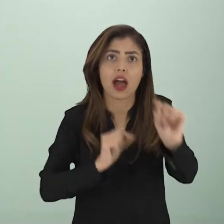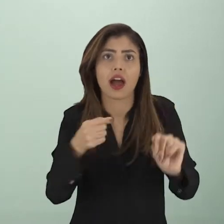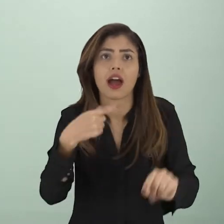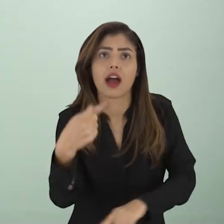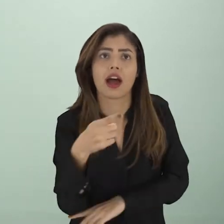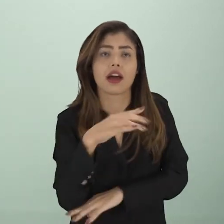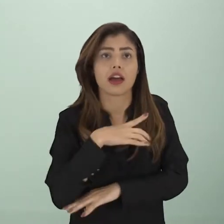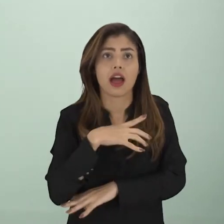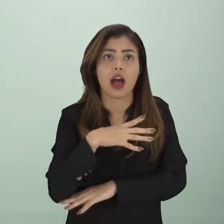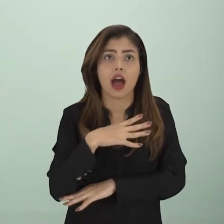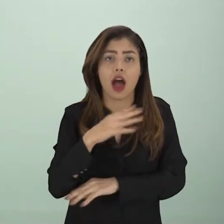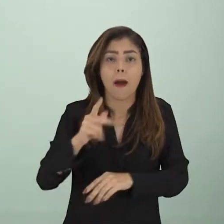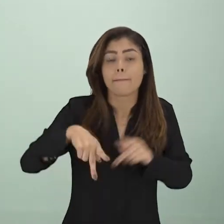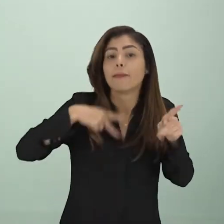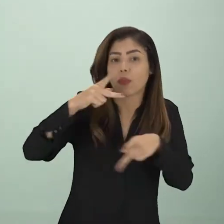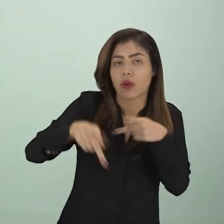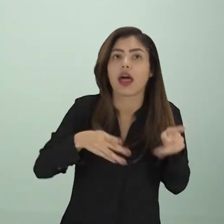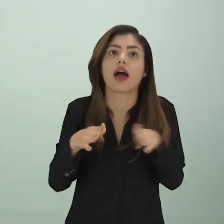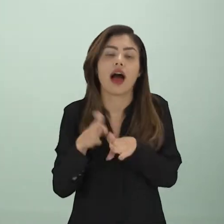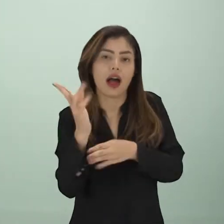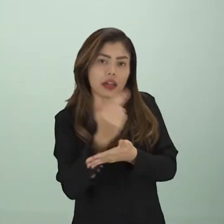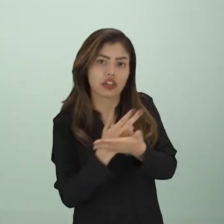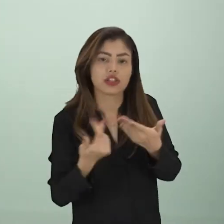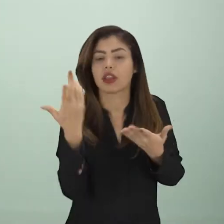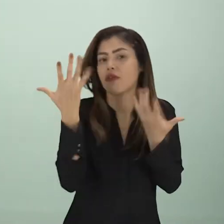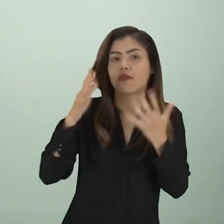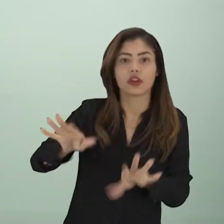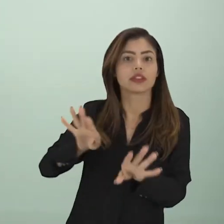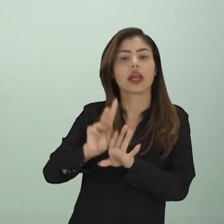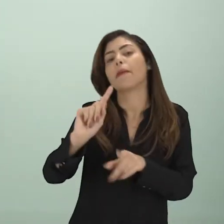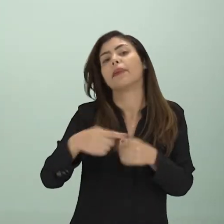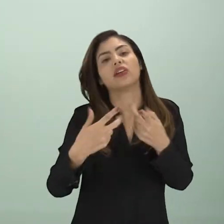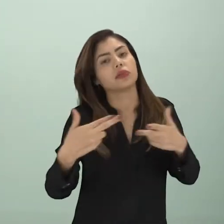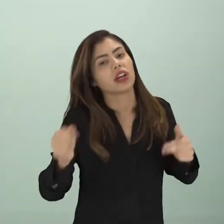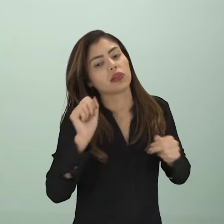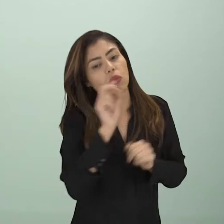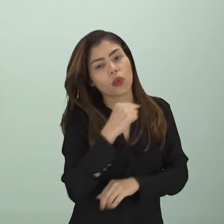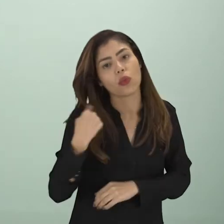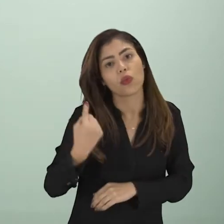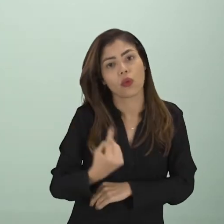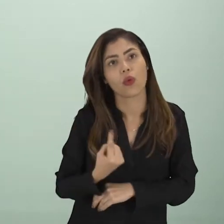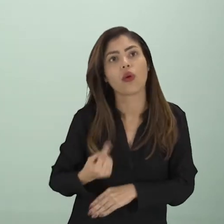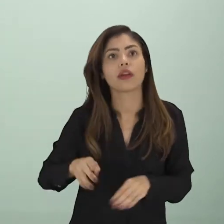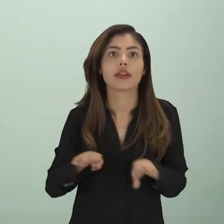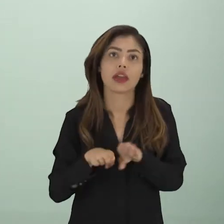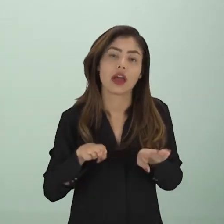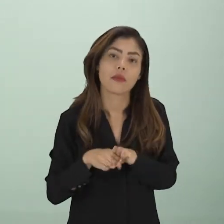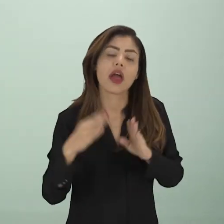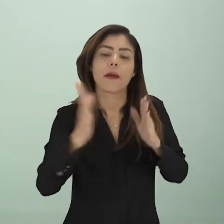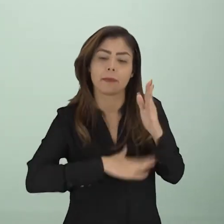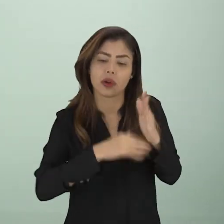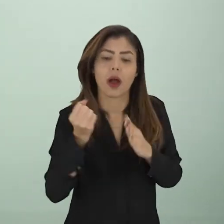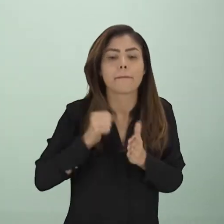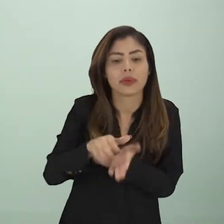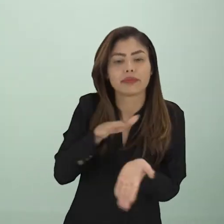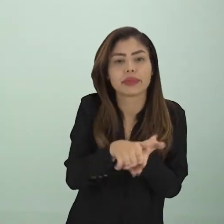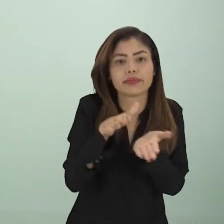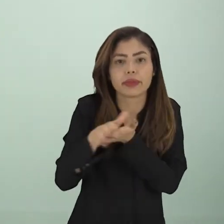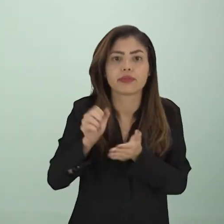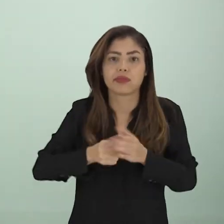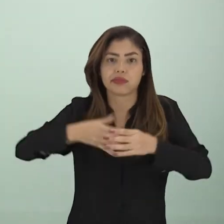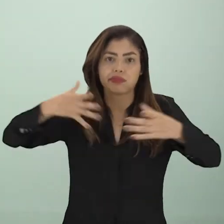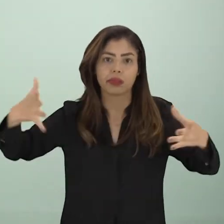popularização dos produtos ficou assim como se a arte não fosse mais um objeto único, e sim ela poderia ser reproduzida em